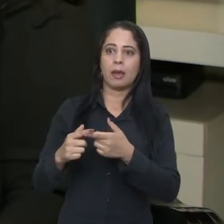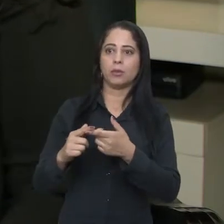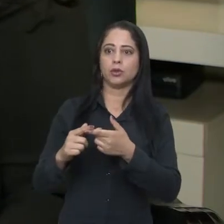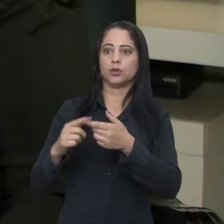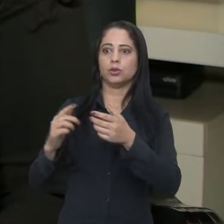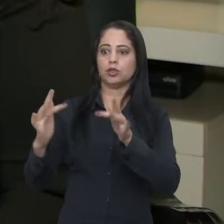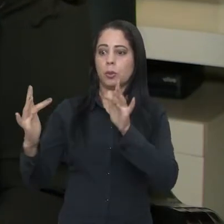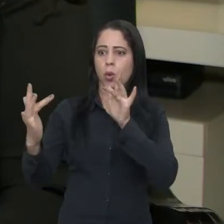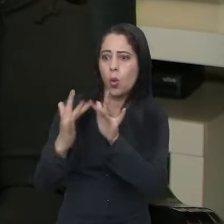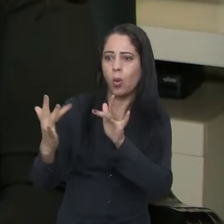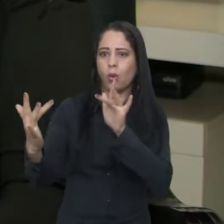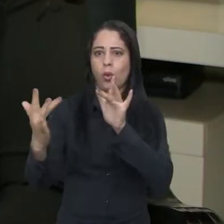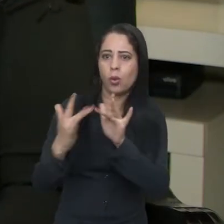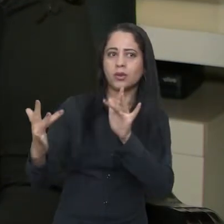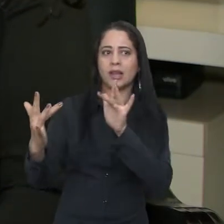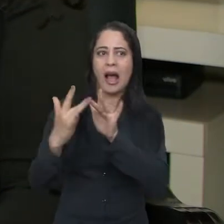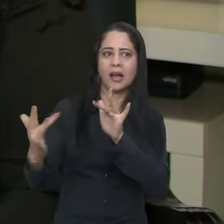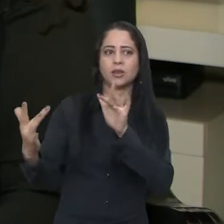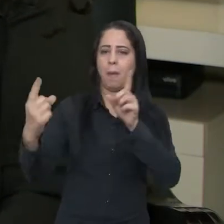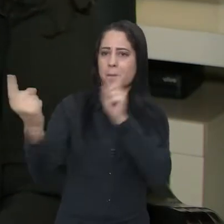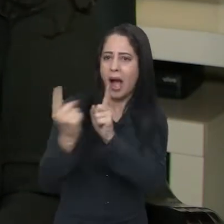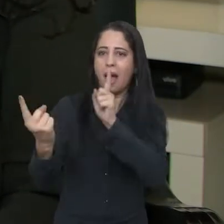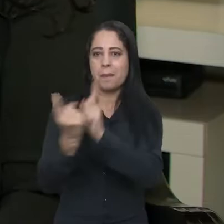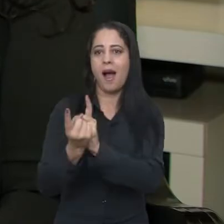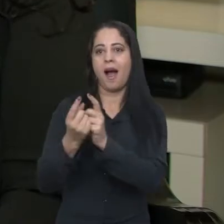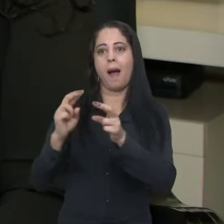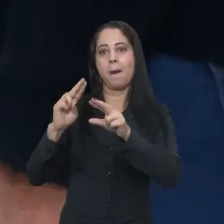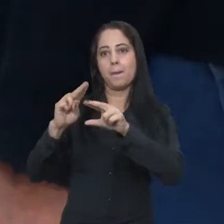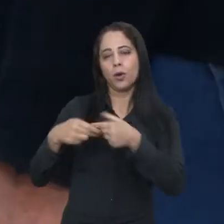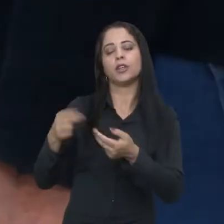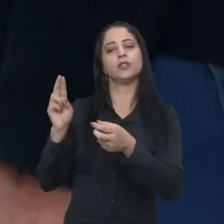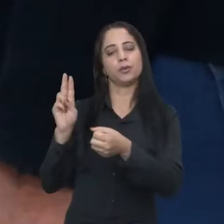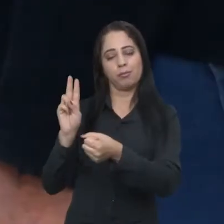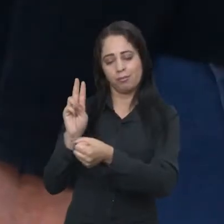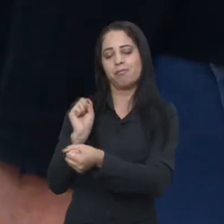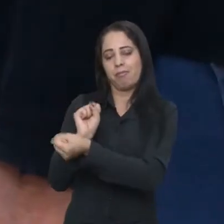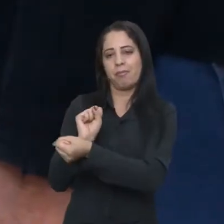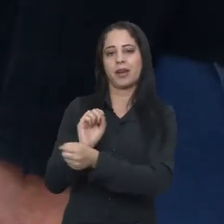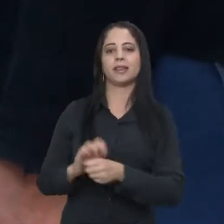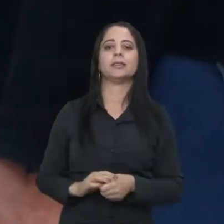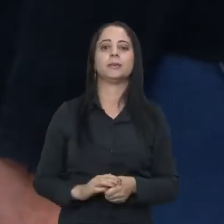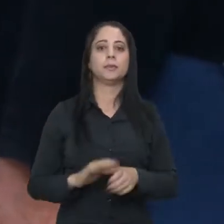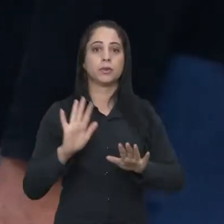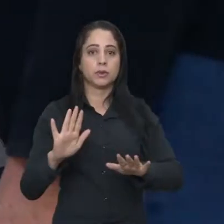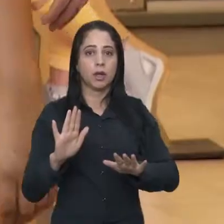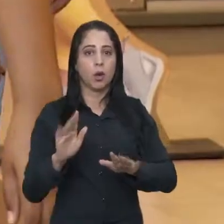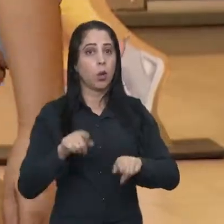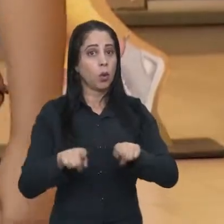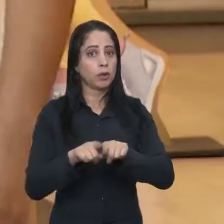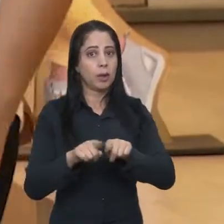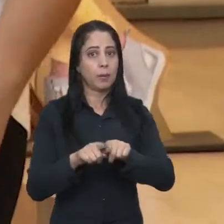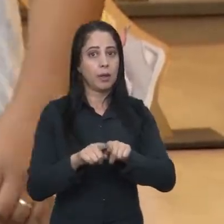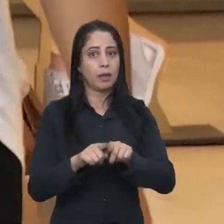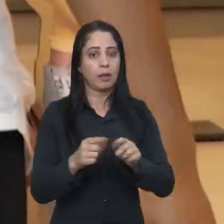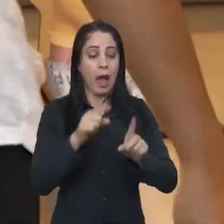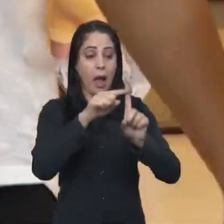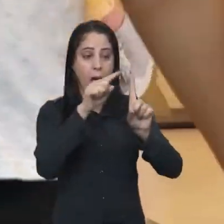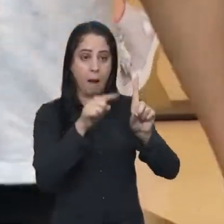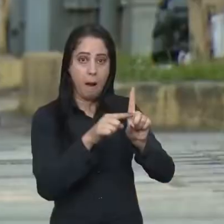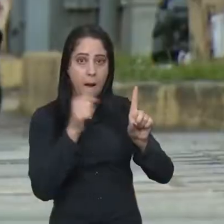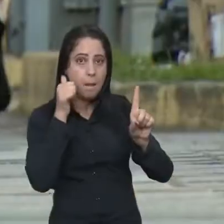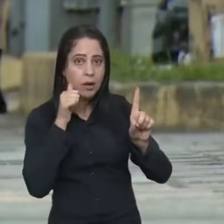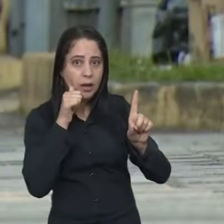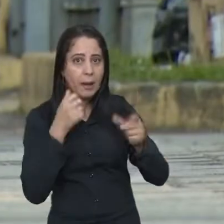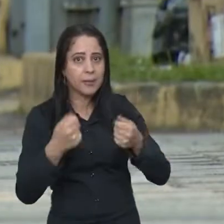contato físico né então não pude isso que eu tive que dar uma parada e entre todos os cuidados que mulheres precisam ter durante a